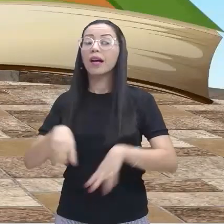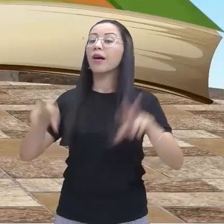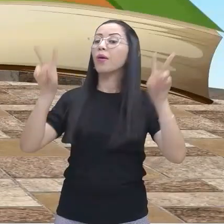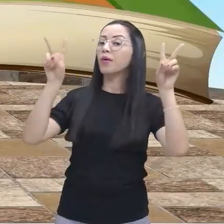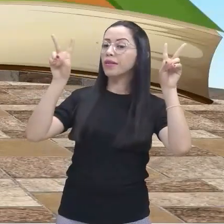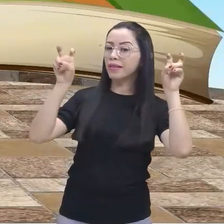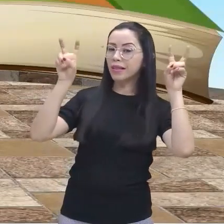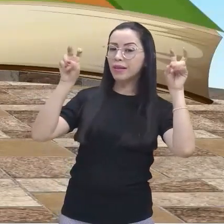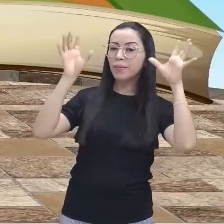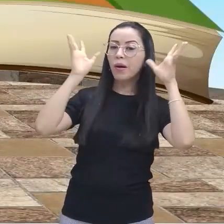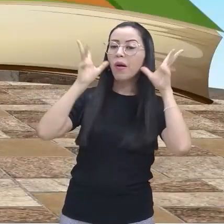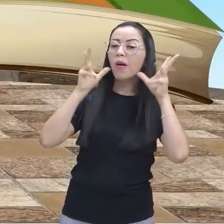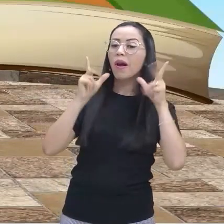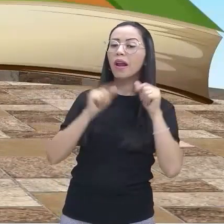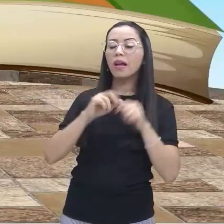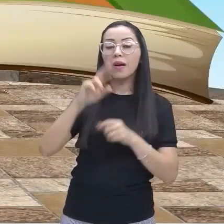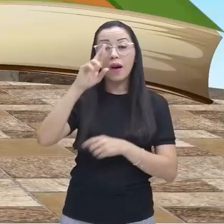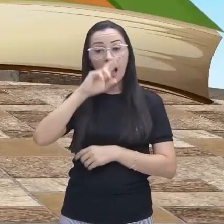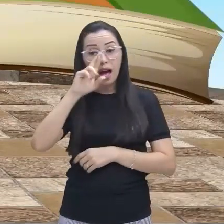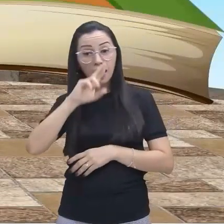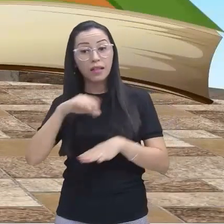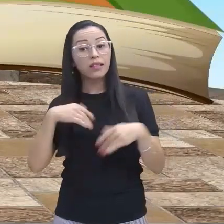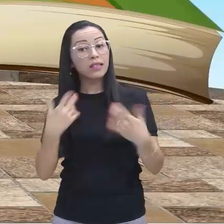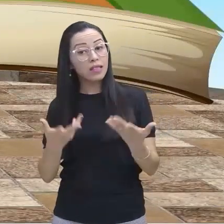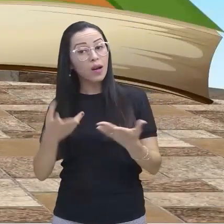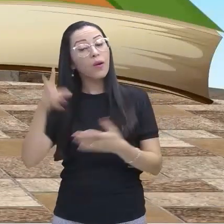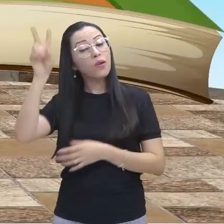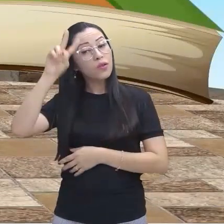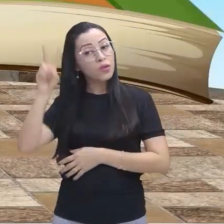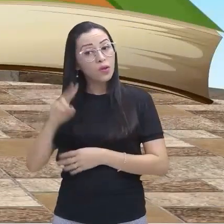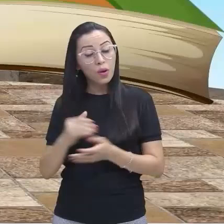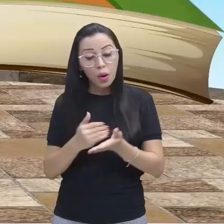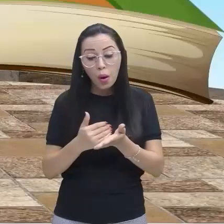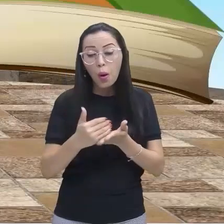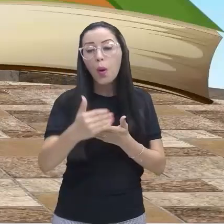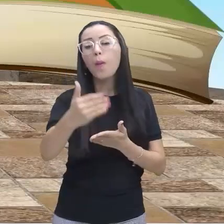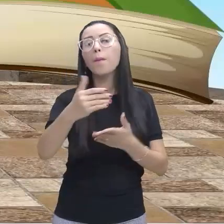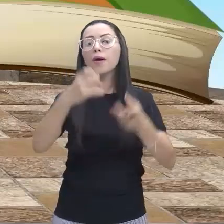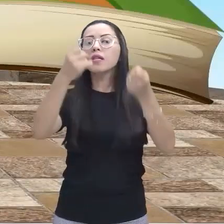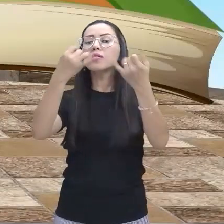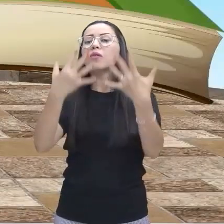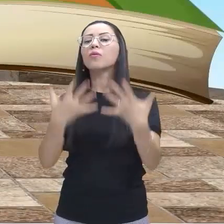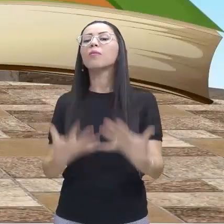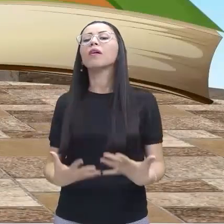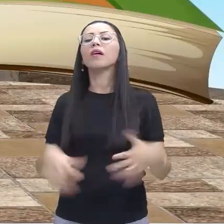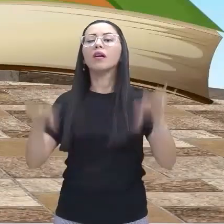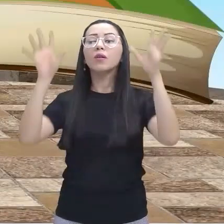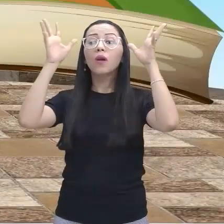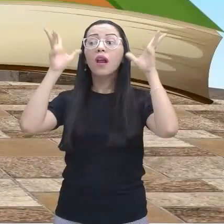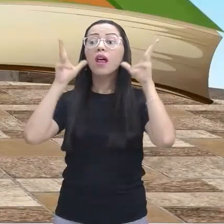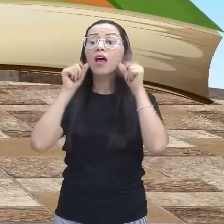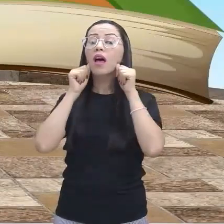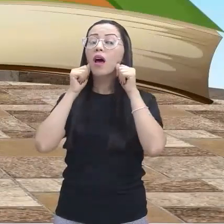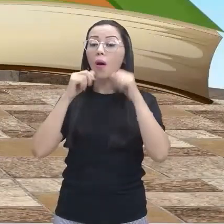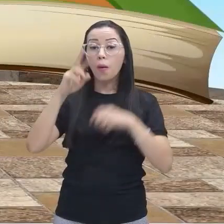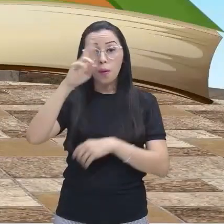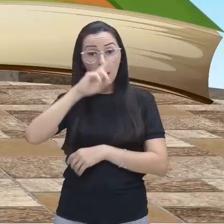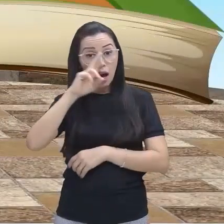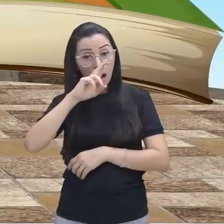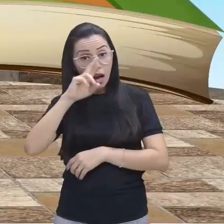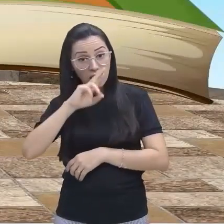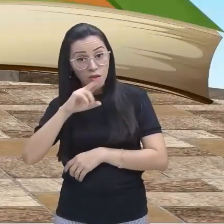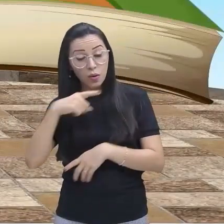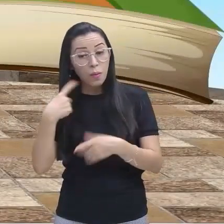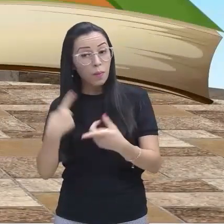leão e o ratinho. Então, a história começa falando sobre o leão e o ratinho. Como é uma fábula, é uma história que não